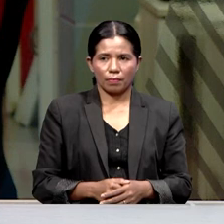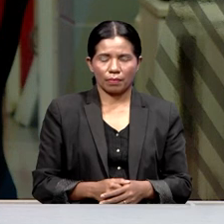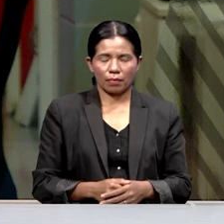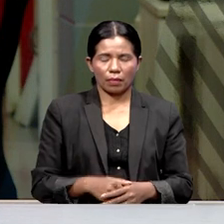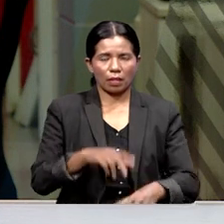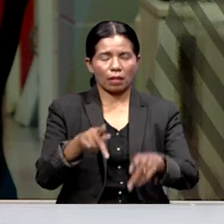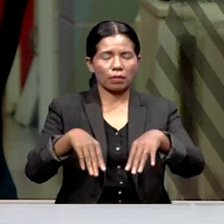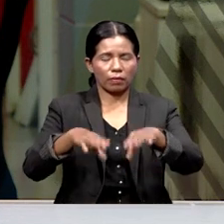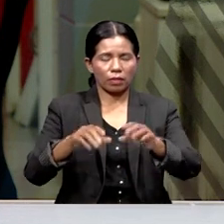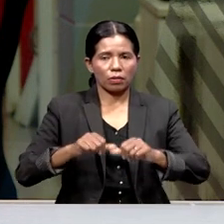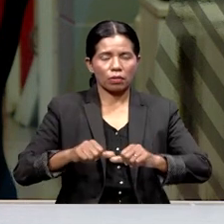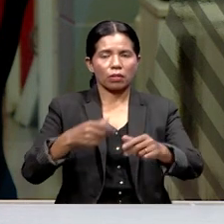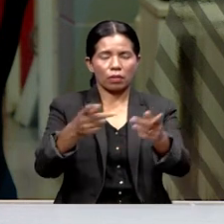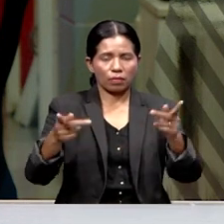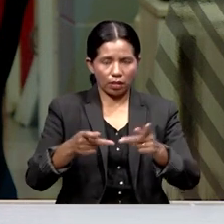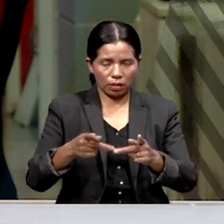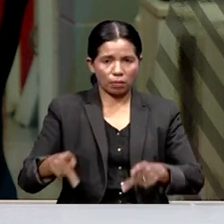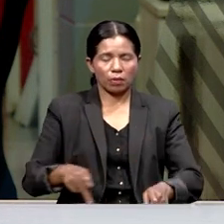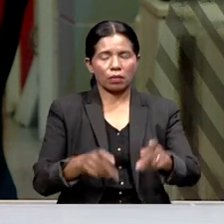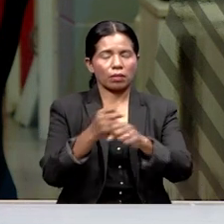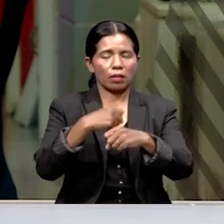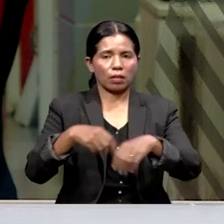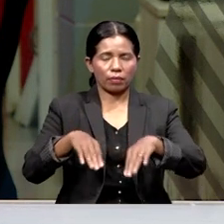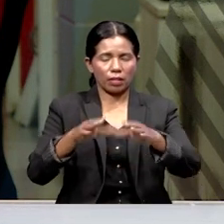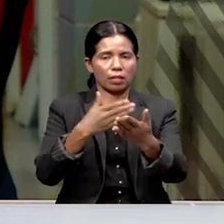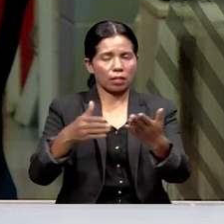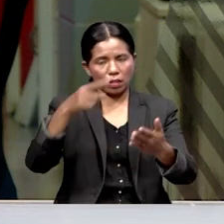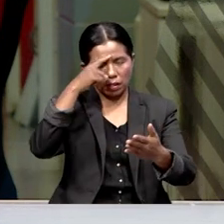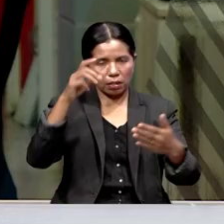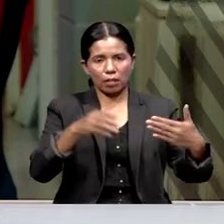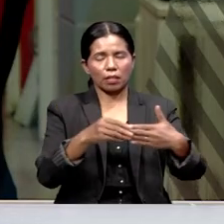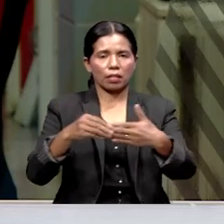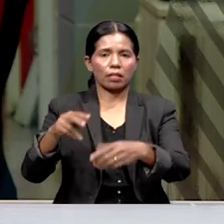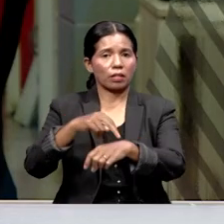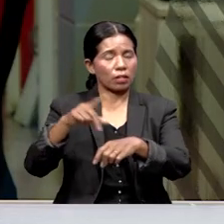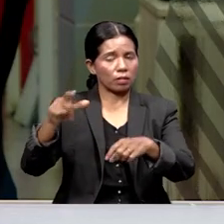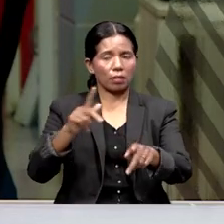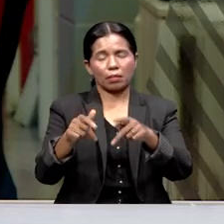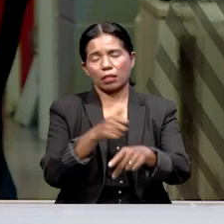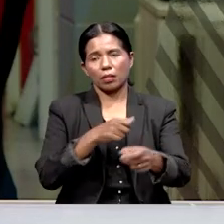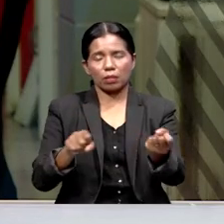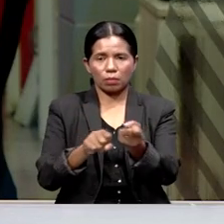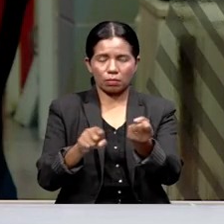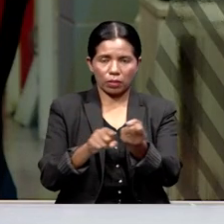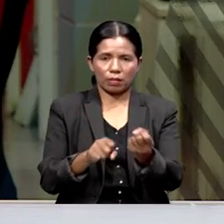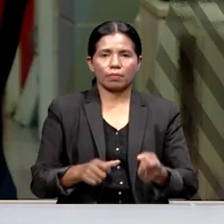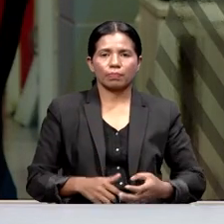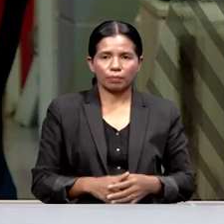Vendedor se recontinua usa espaço público de atividade de negócio, tama líder nacional na entidade Balon apoia o Sicotuk.